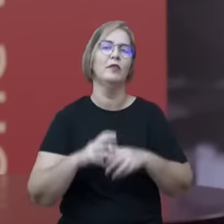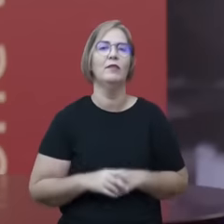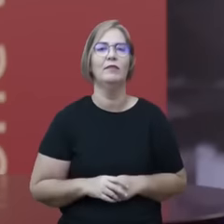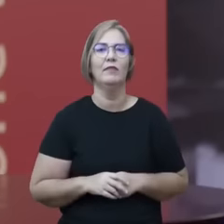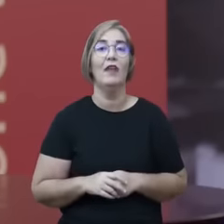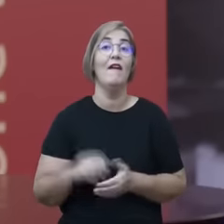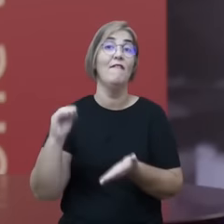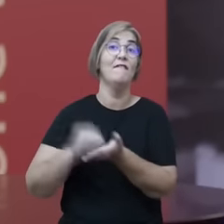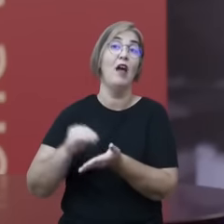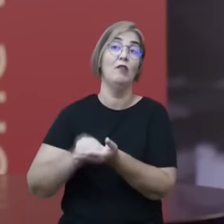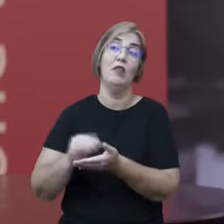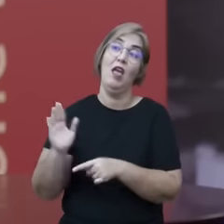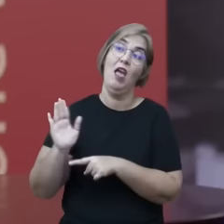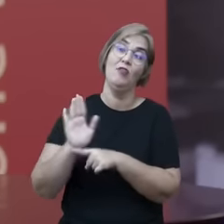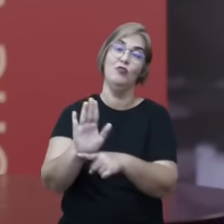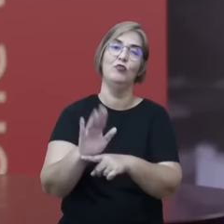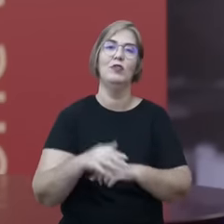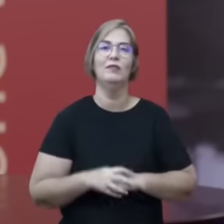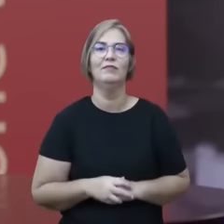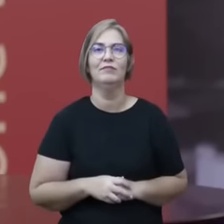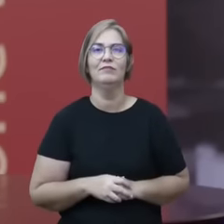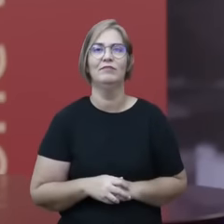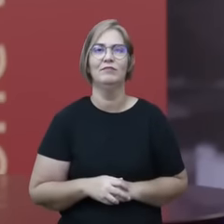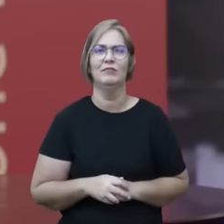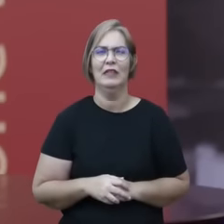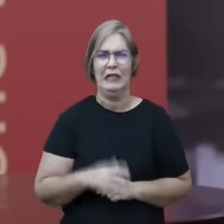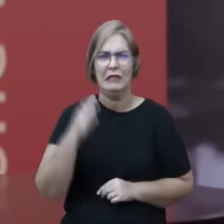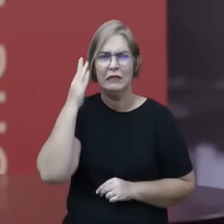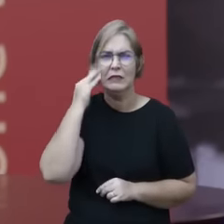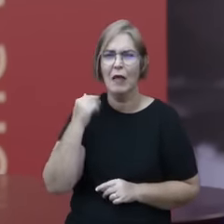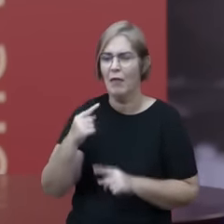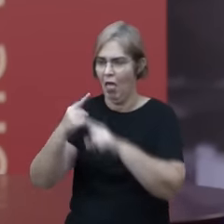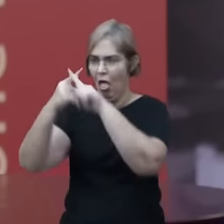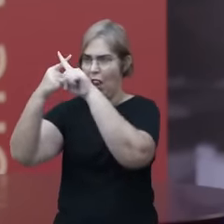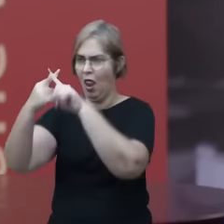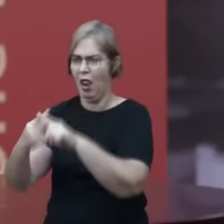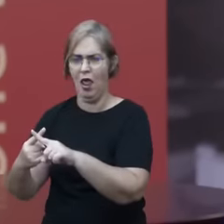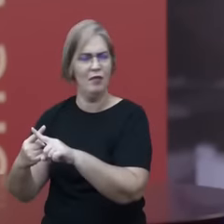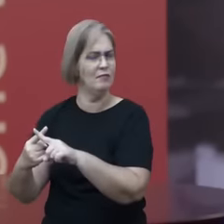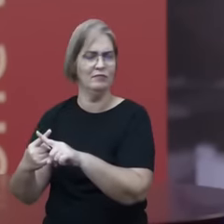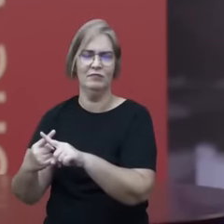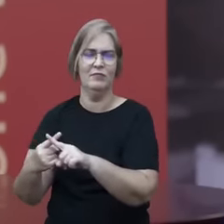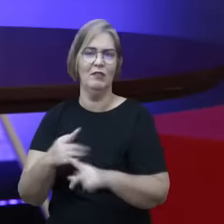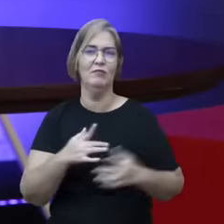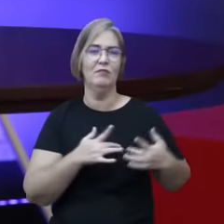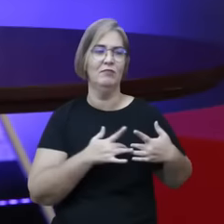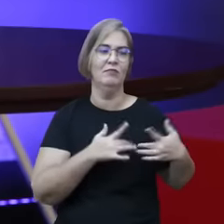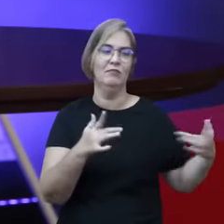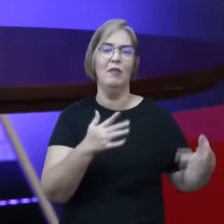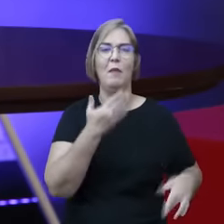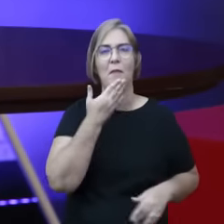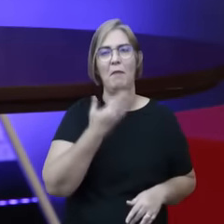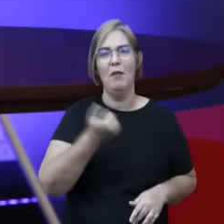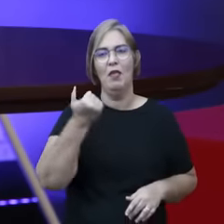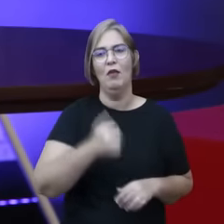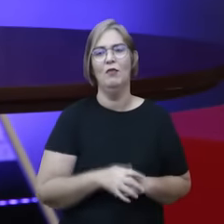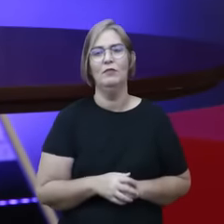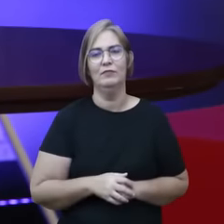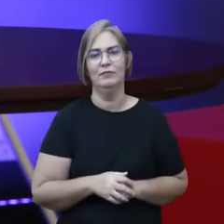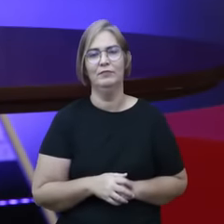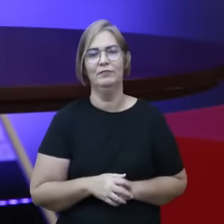ao invés da concorrência a compaixão ou a ajuda mútua.